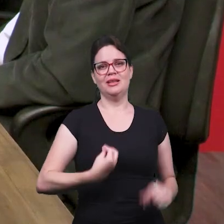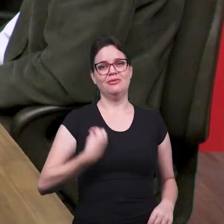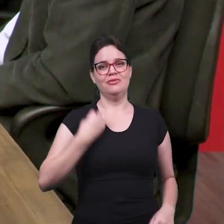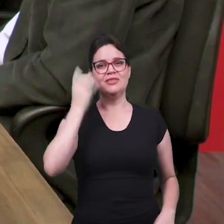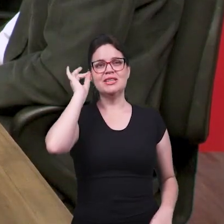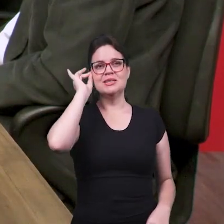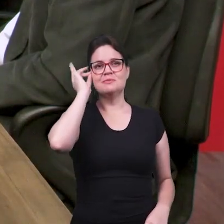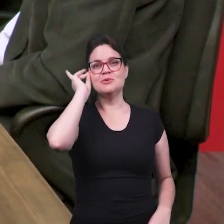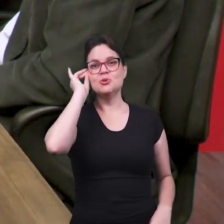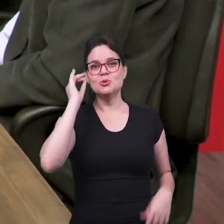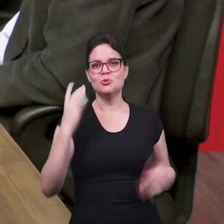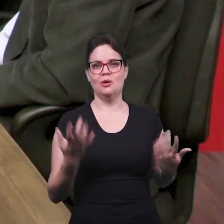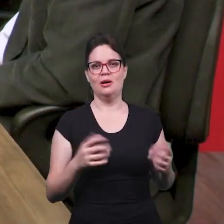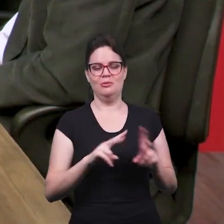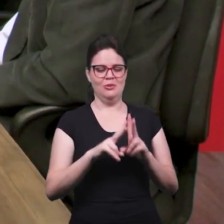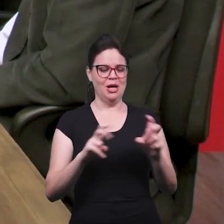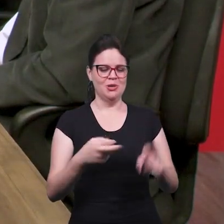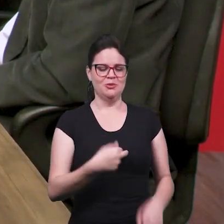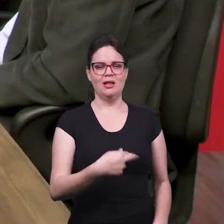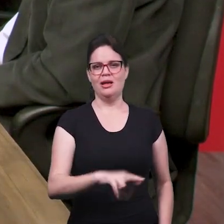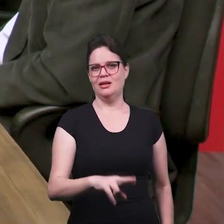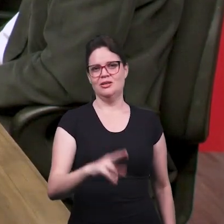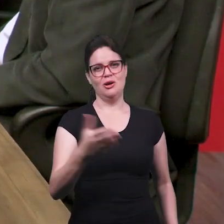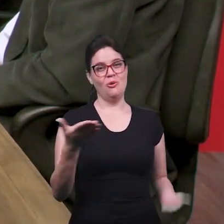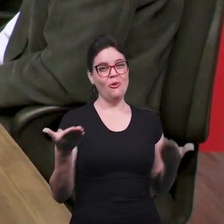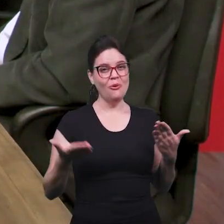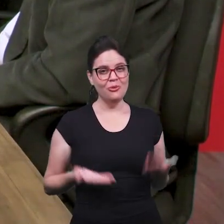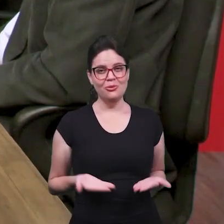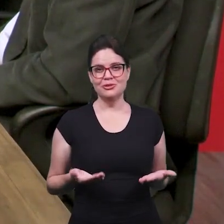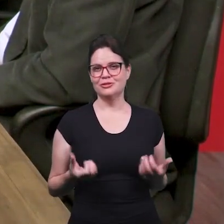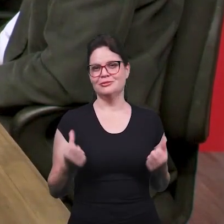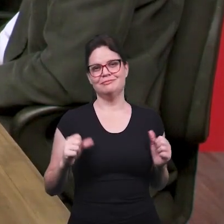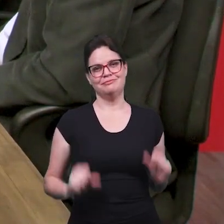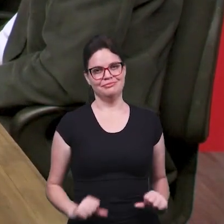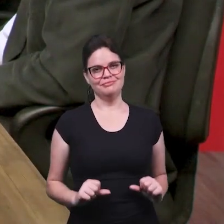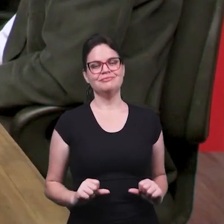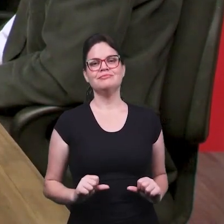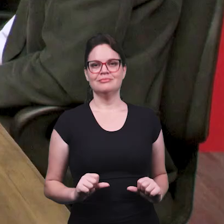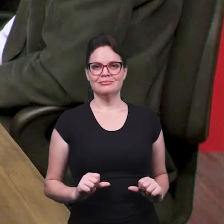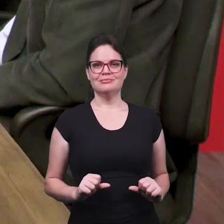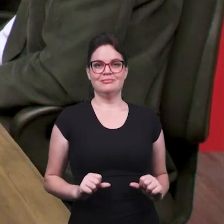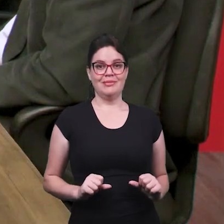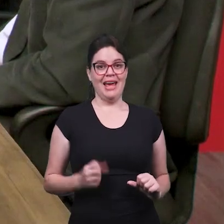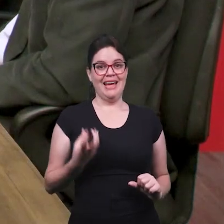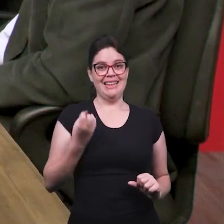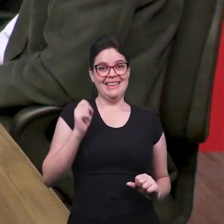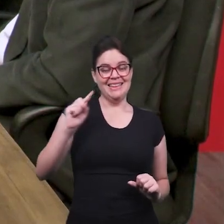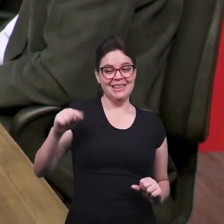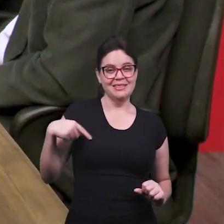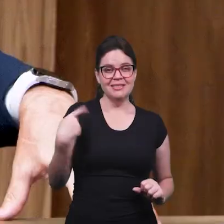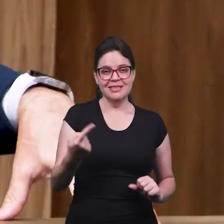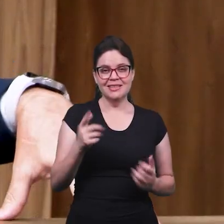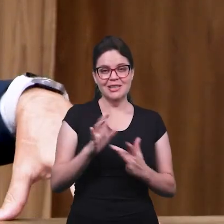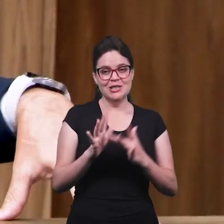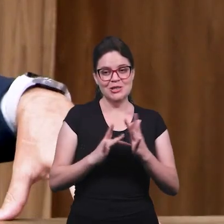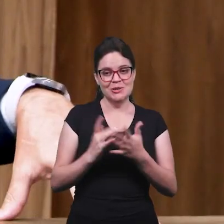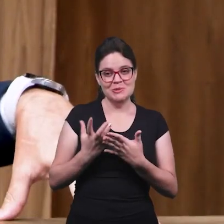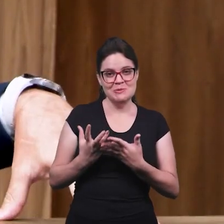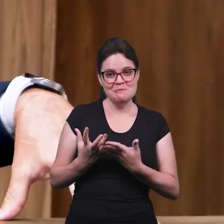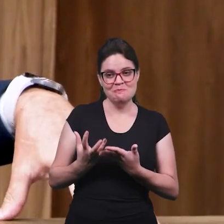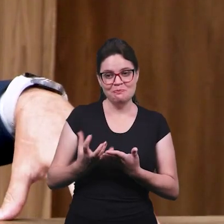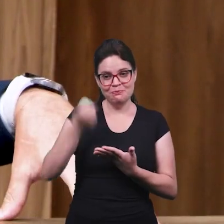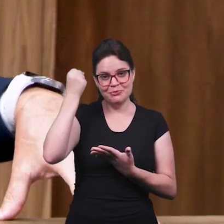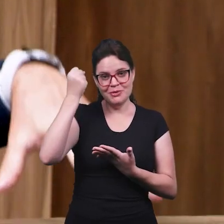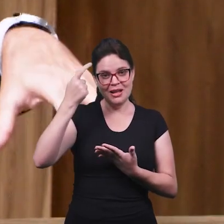crise religiosa. Então, o mundo vai passar por esse momento de ausência da presença de